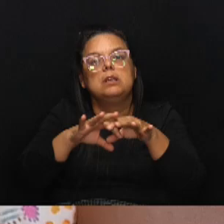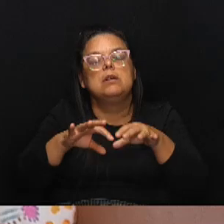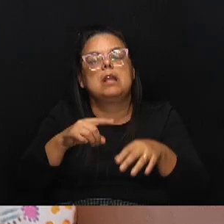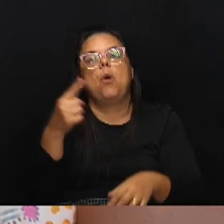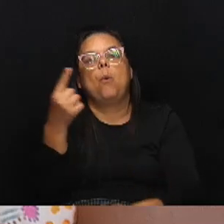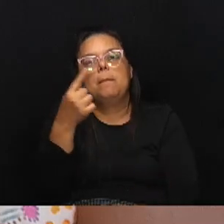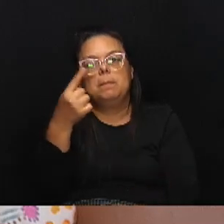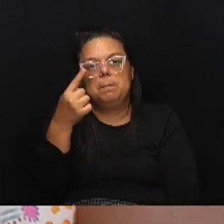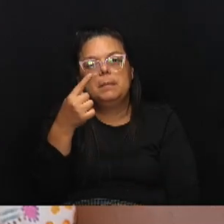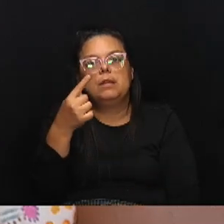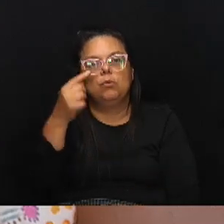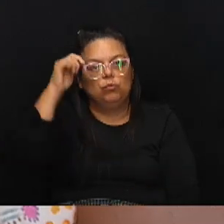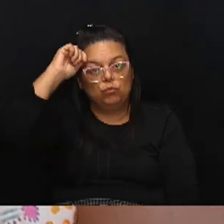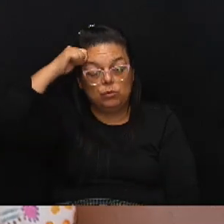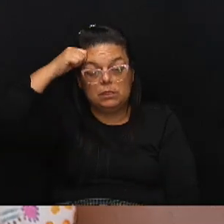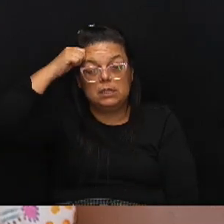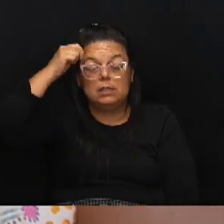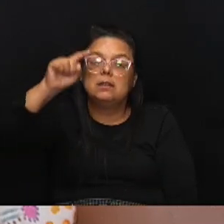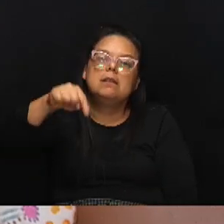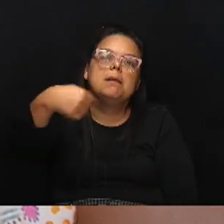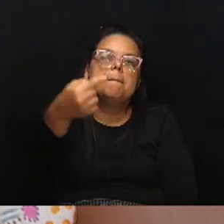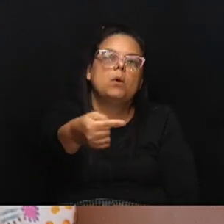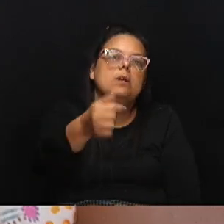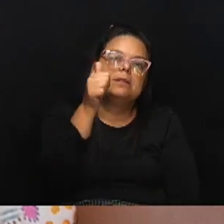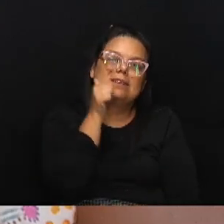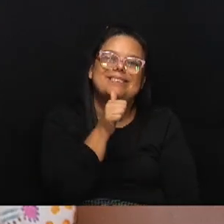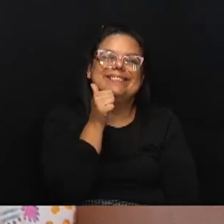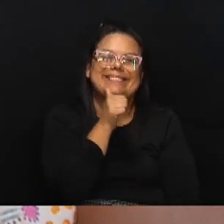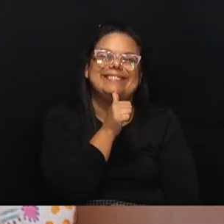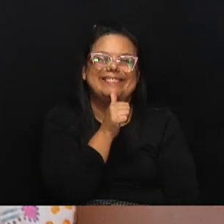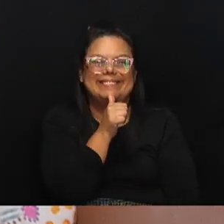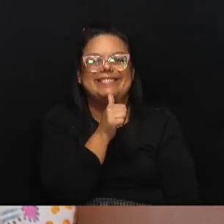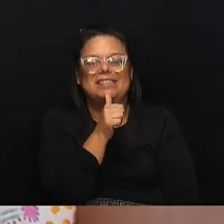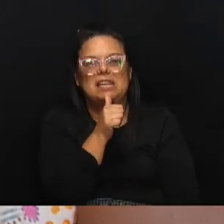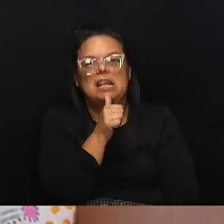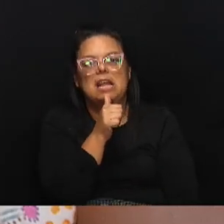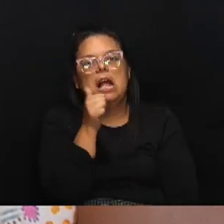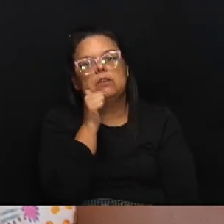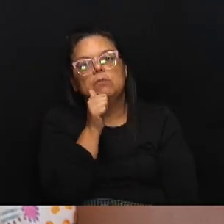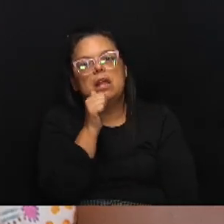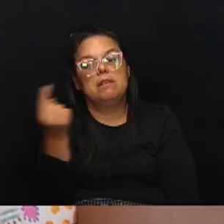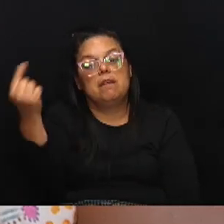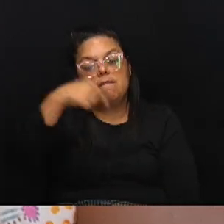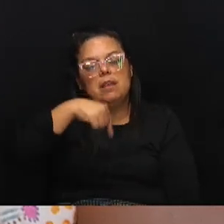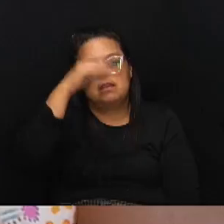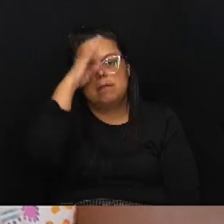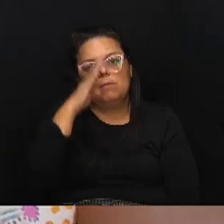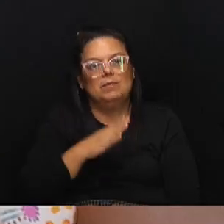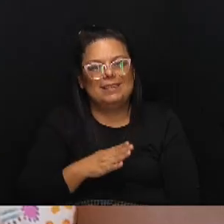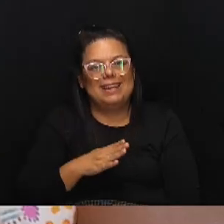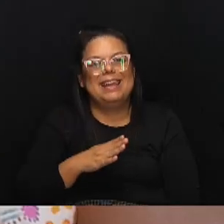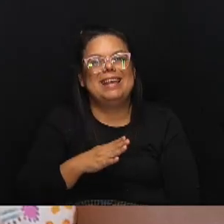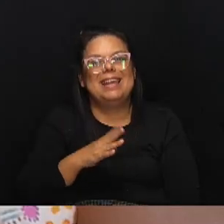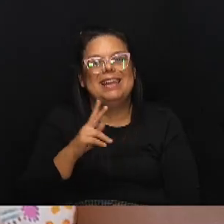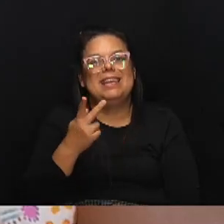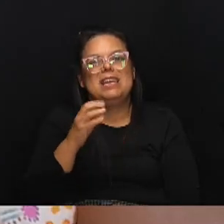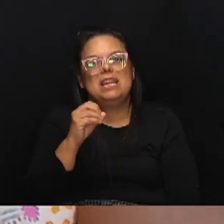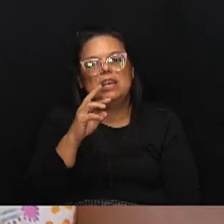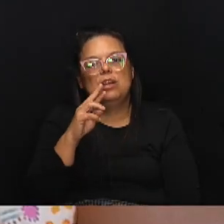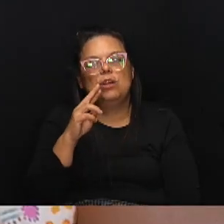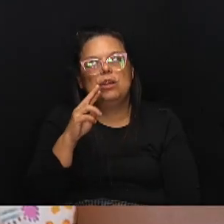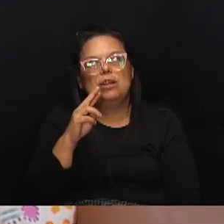negros e depois das mulheres. As preceptoras que vêm para o Brasil, elas são europeias e elas vão para a casa